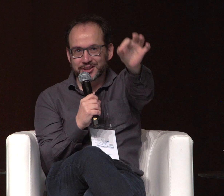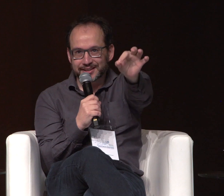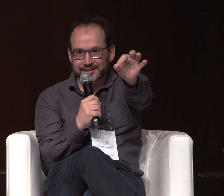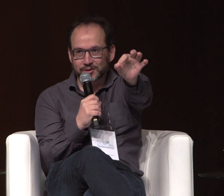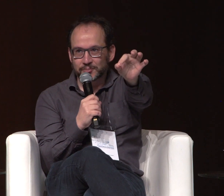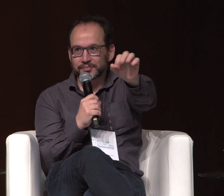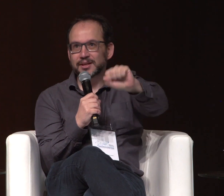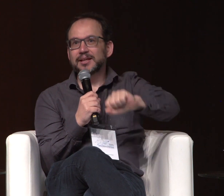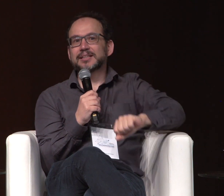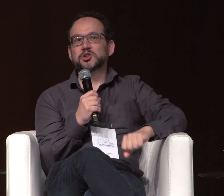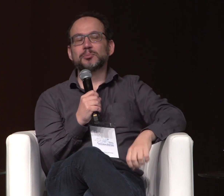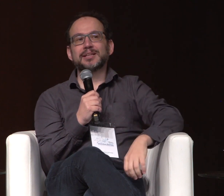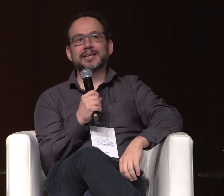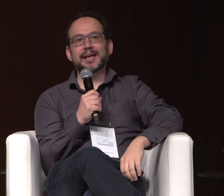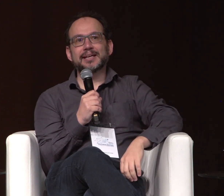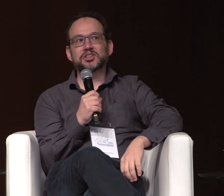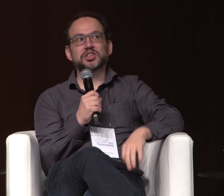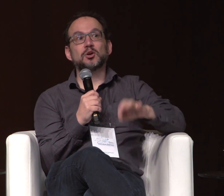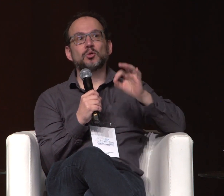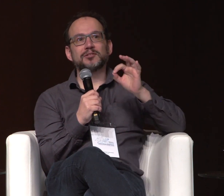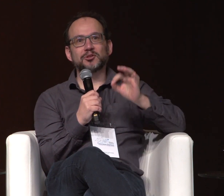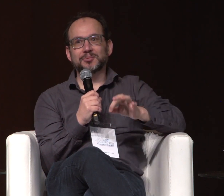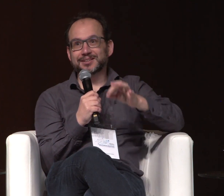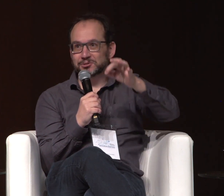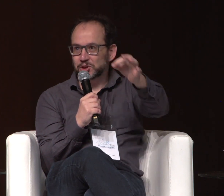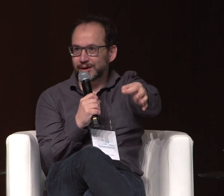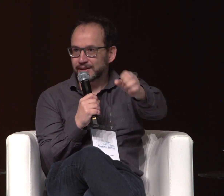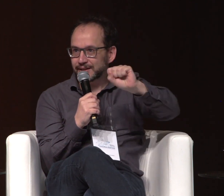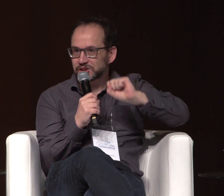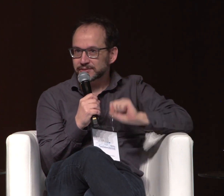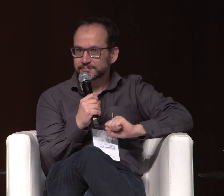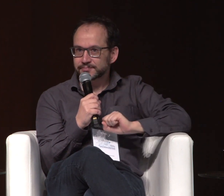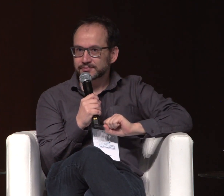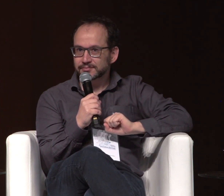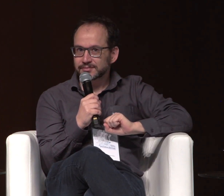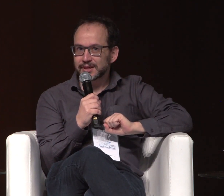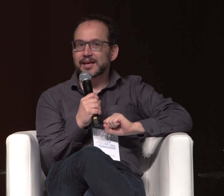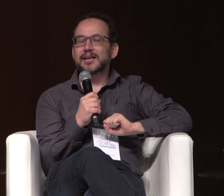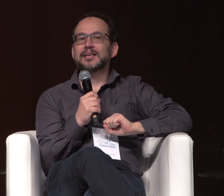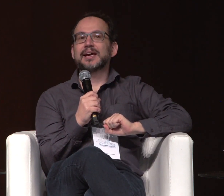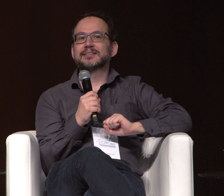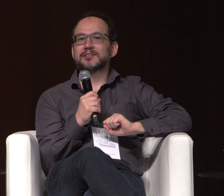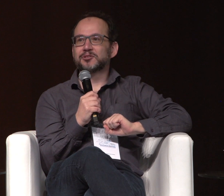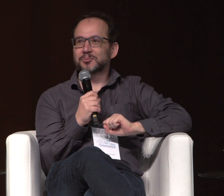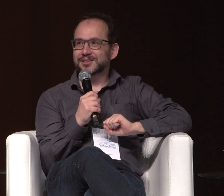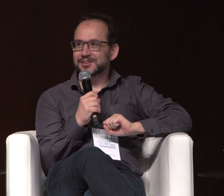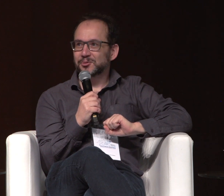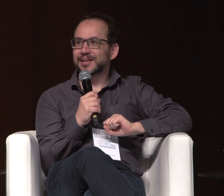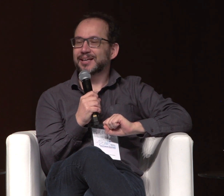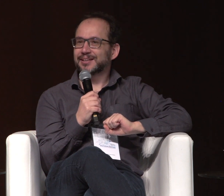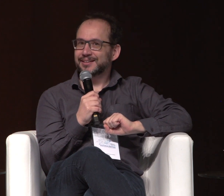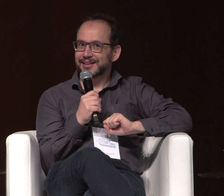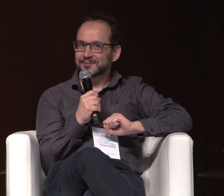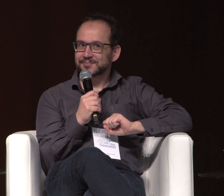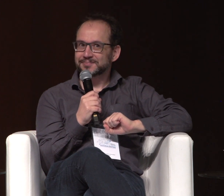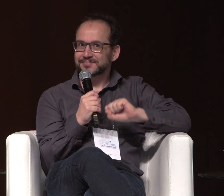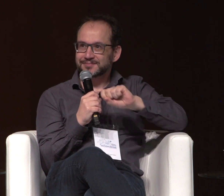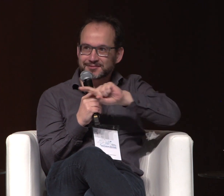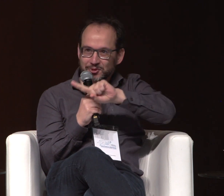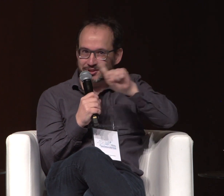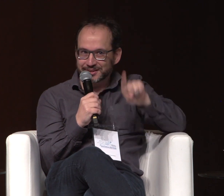na direção de uma internet com informação de qualidade. E essa informação, quem a